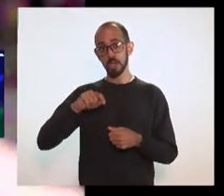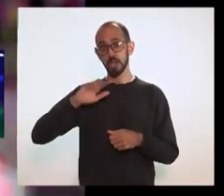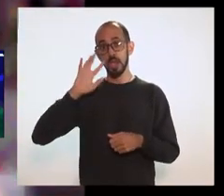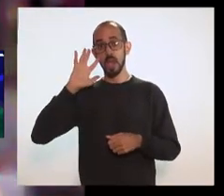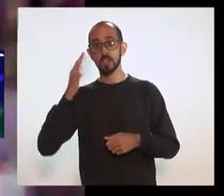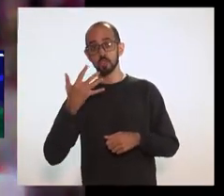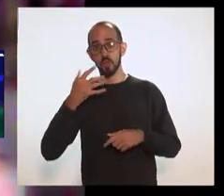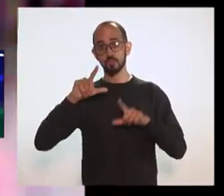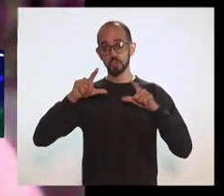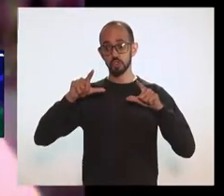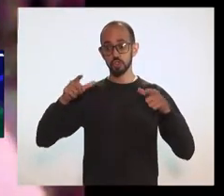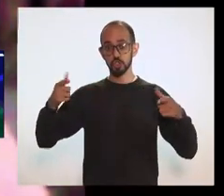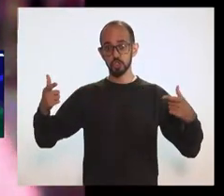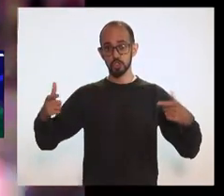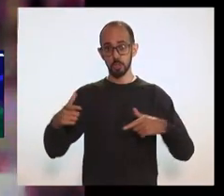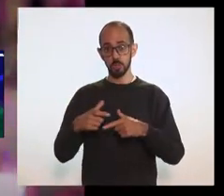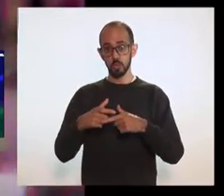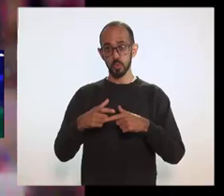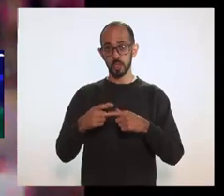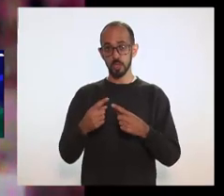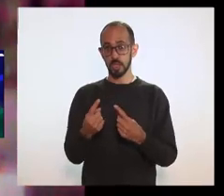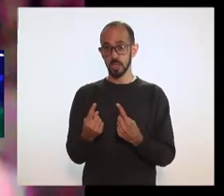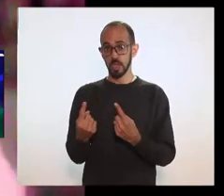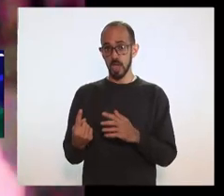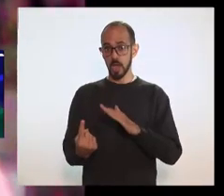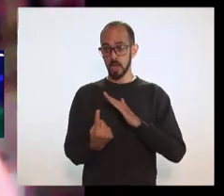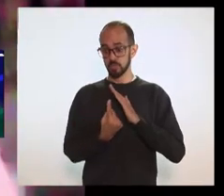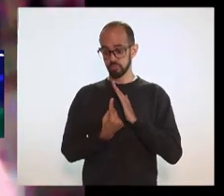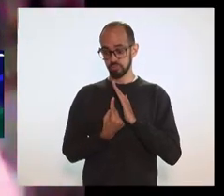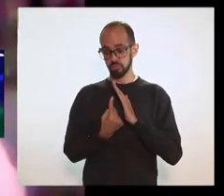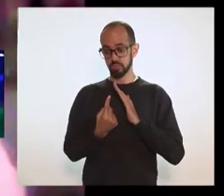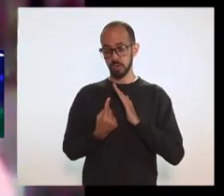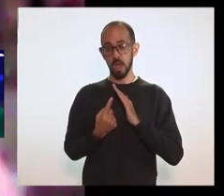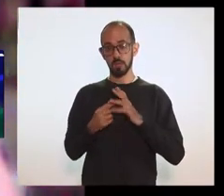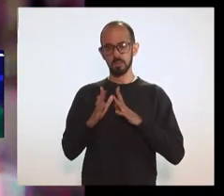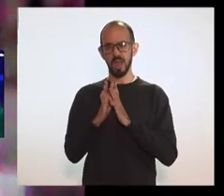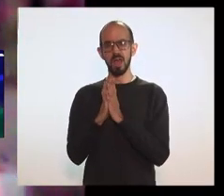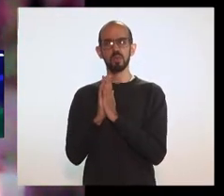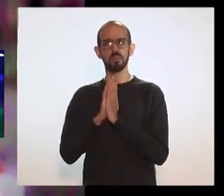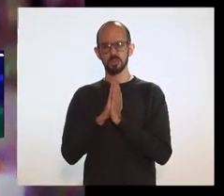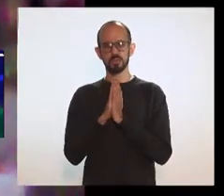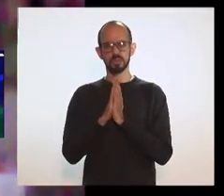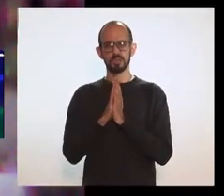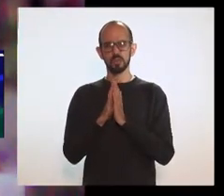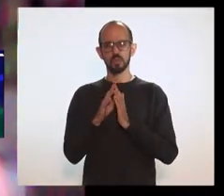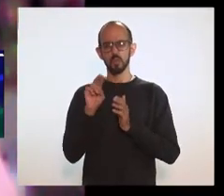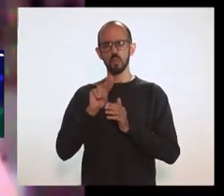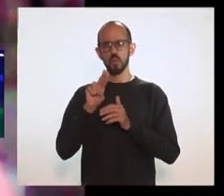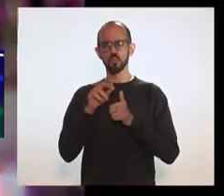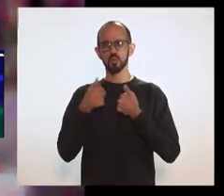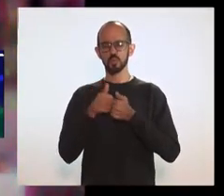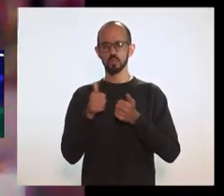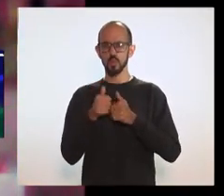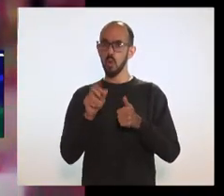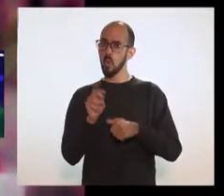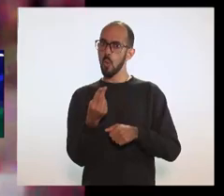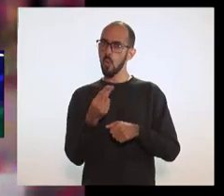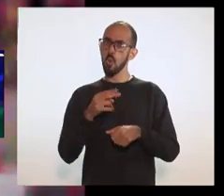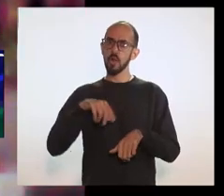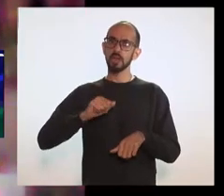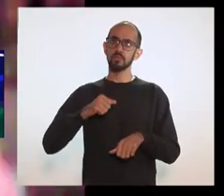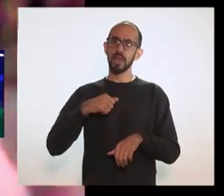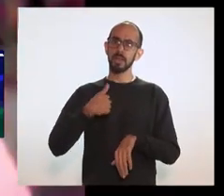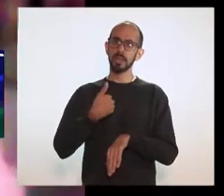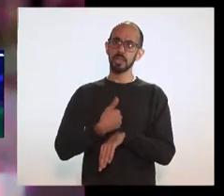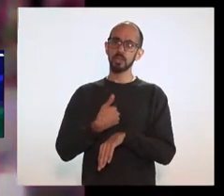de diminuir o uso do transporte público, de reduzir a quantidade de pessoas nas ruas, ou ele vai cada vez mais se